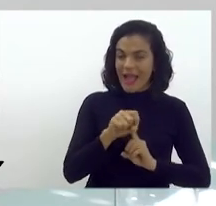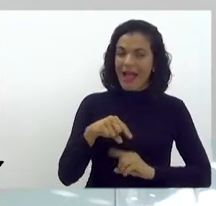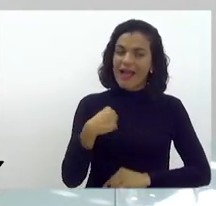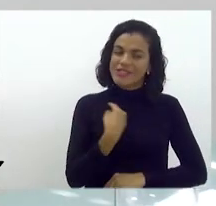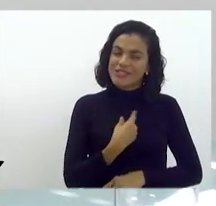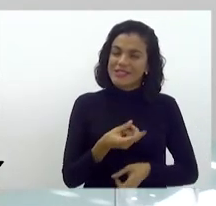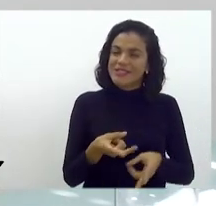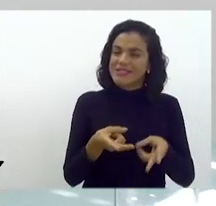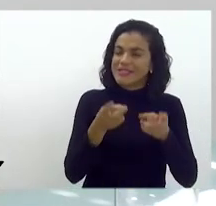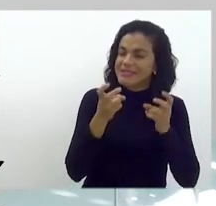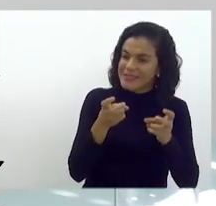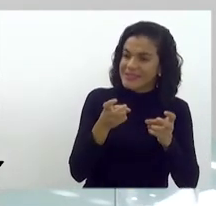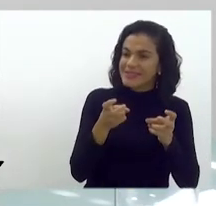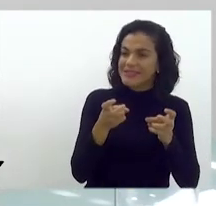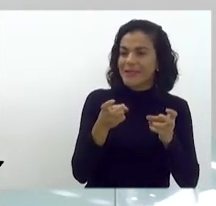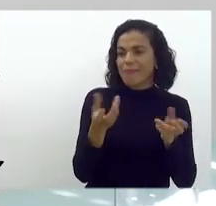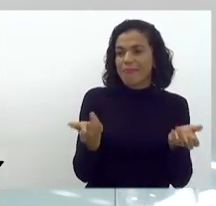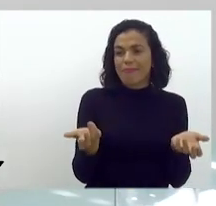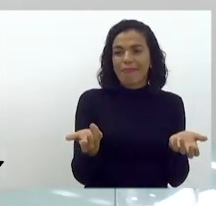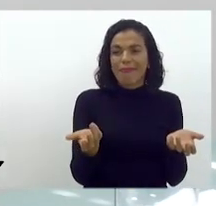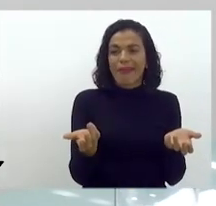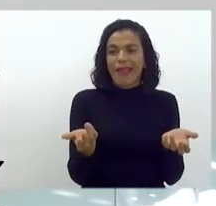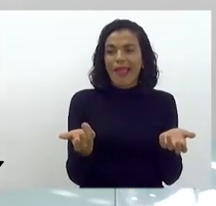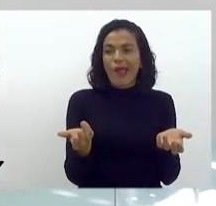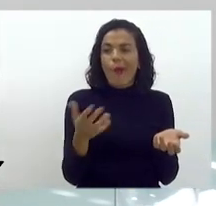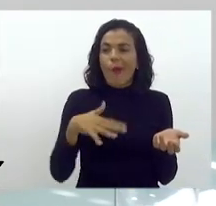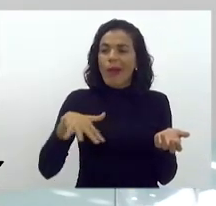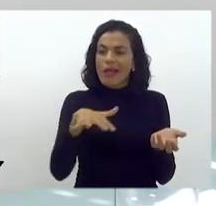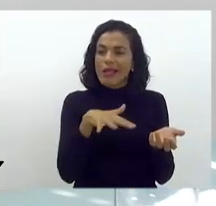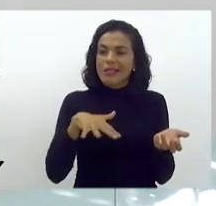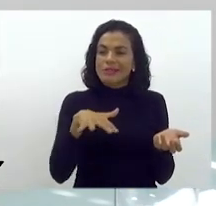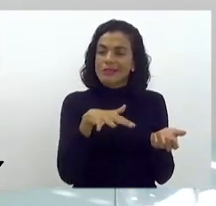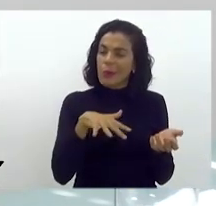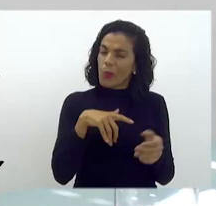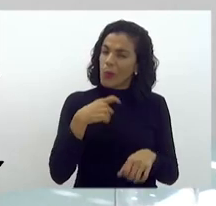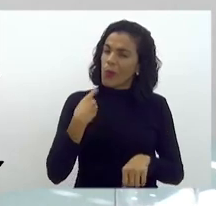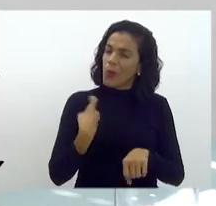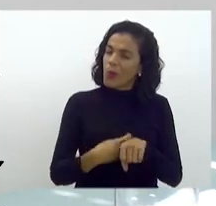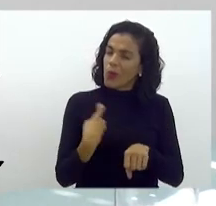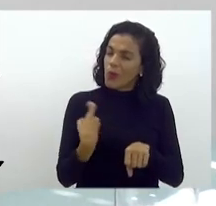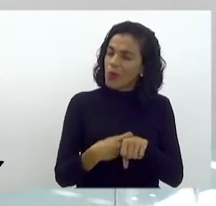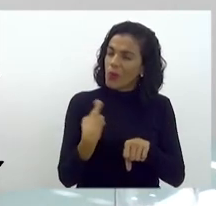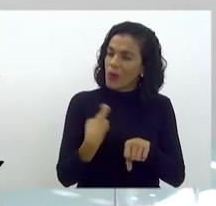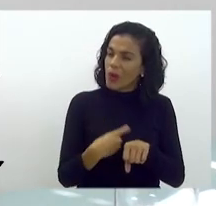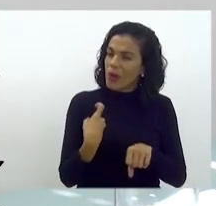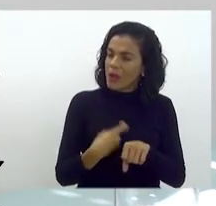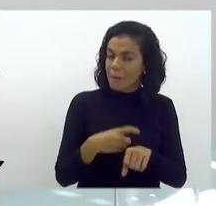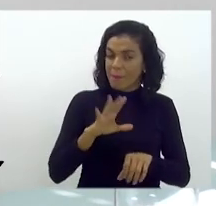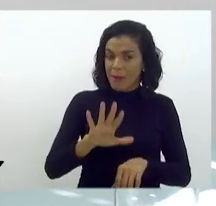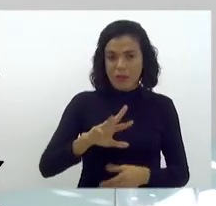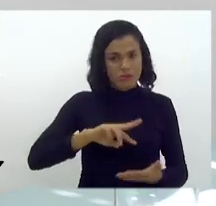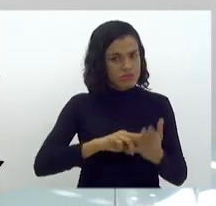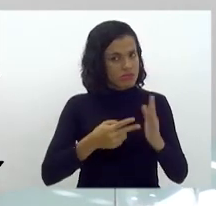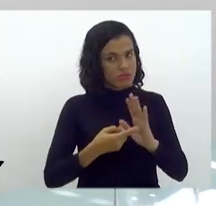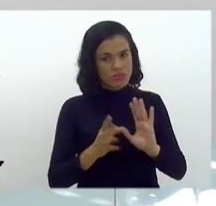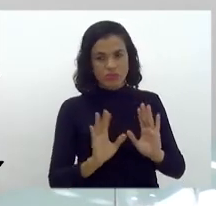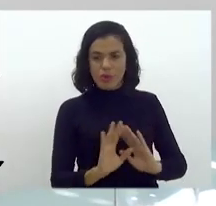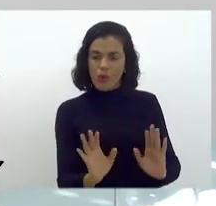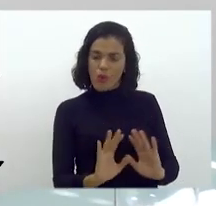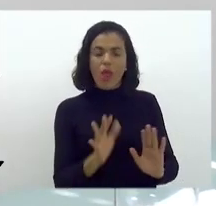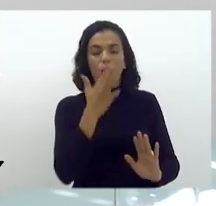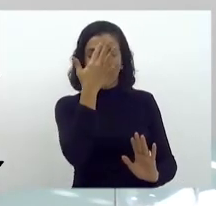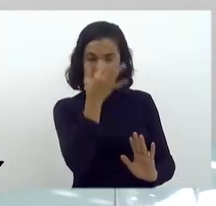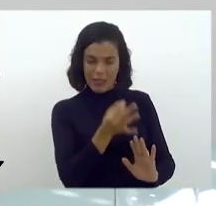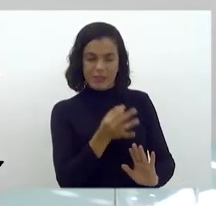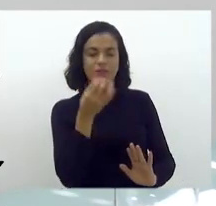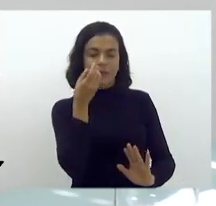vê o quanto essa questão é uma questão dura isso não quer dizer que eu consigo entender